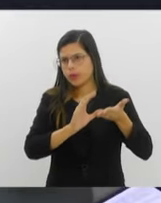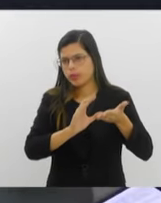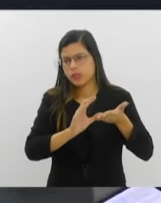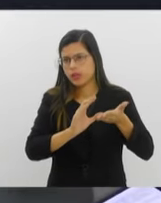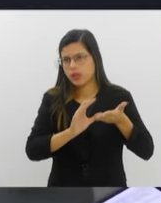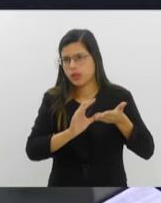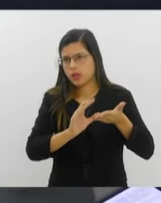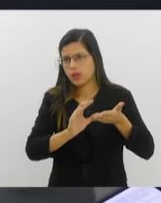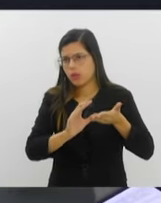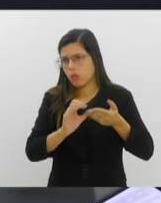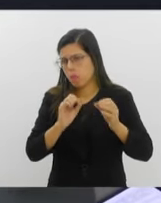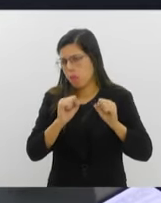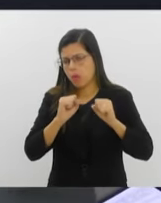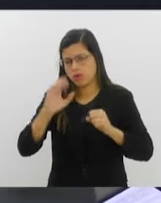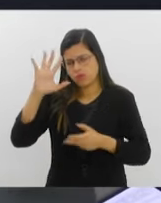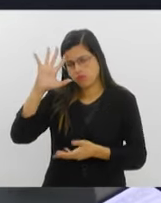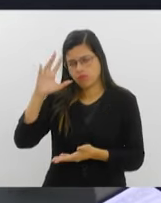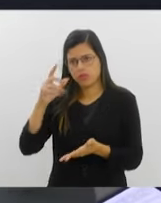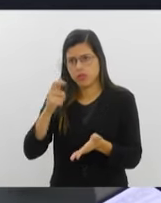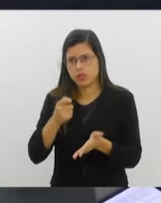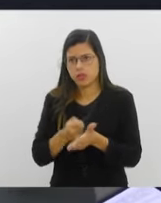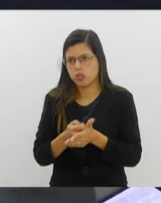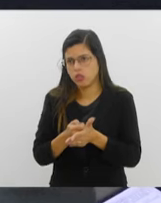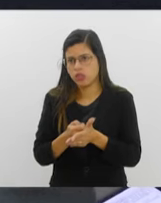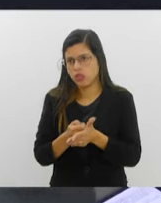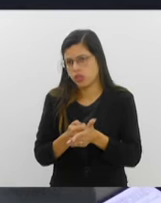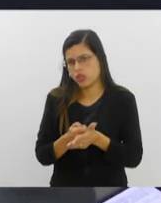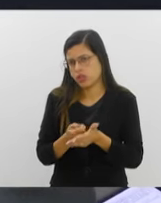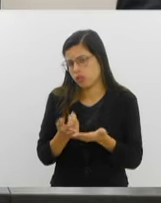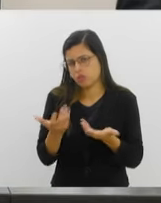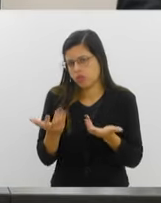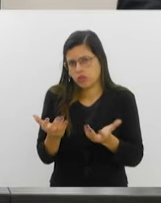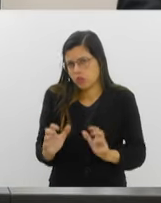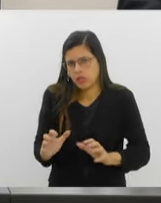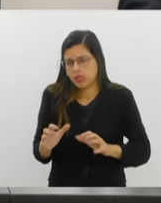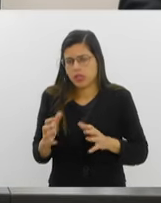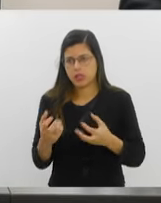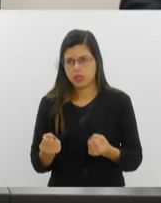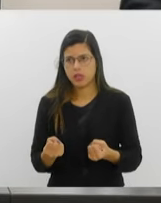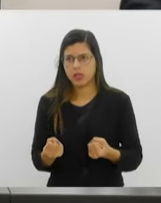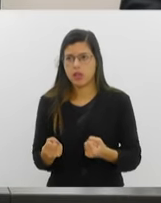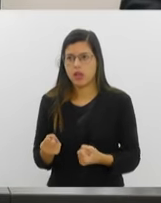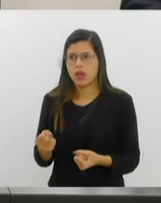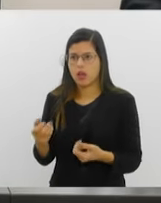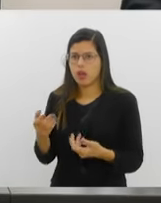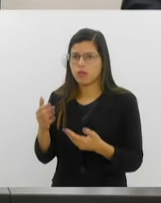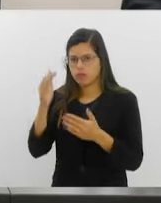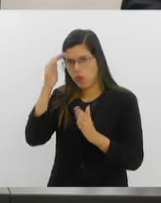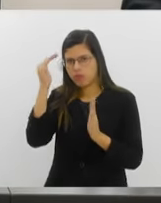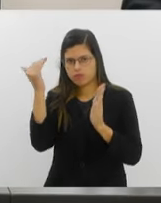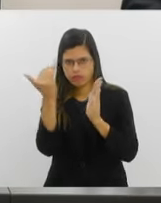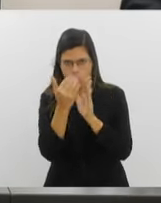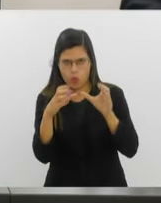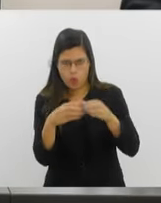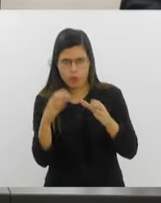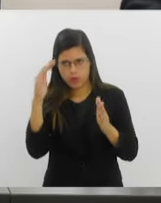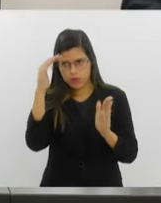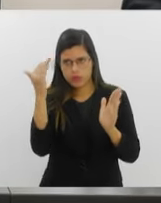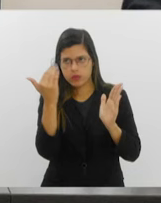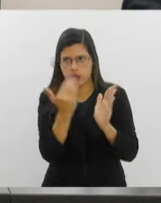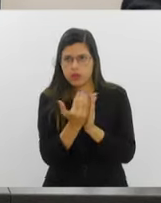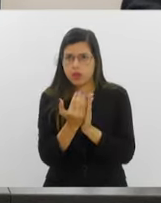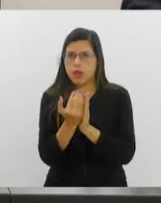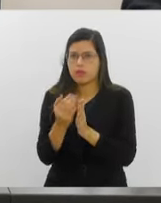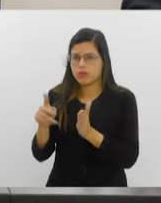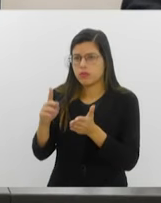injuridicidade, pelo vício de iniciativa e não prestigiar. Prestigiando o deputado Min, que a comissão do Cumpra se acompanha se o Conselho está deliberando. Porque